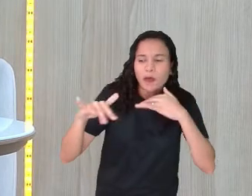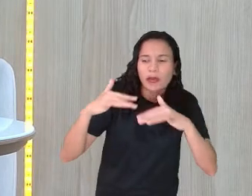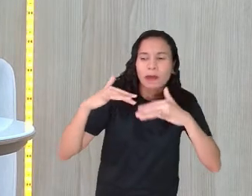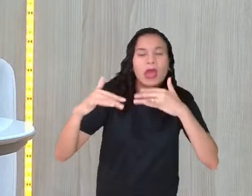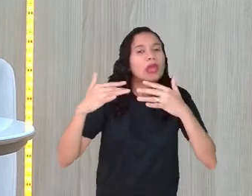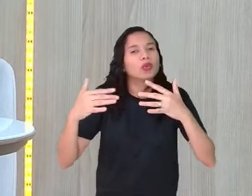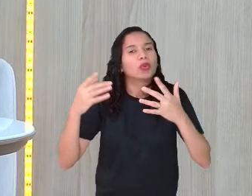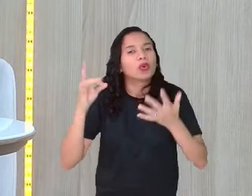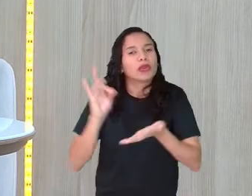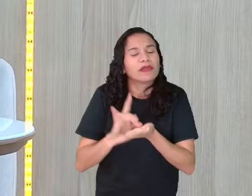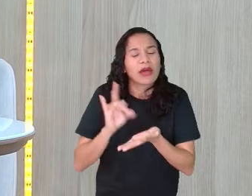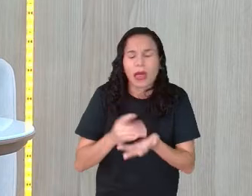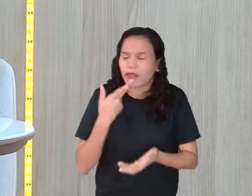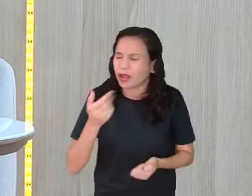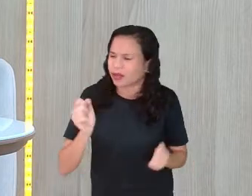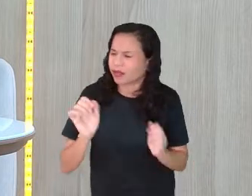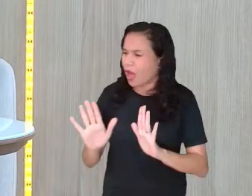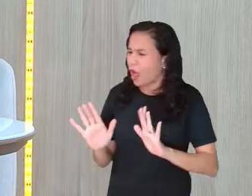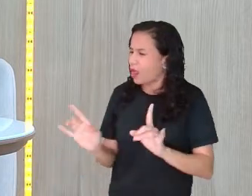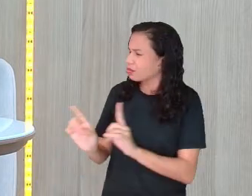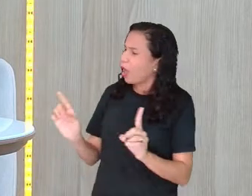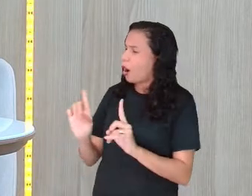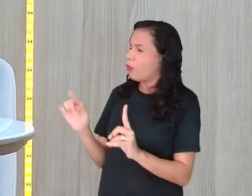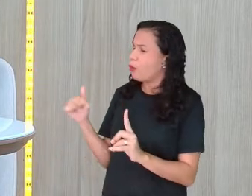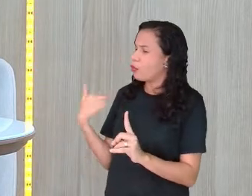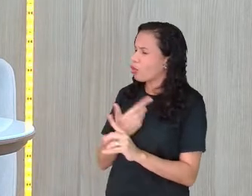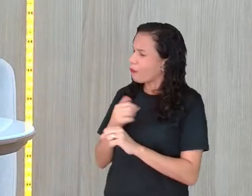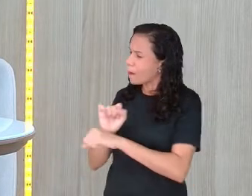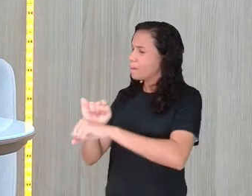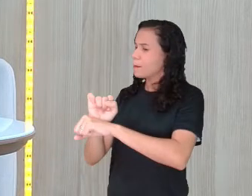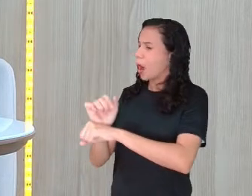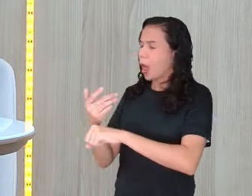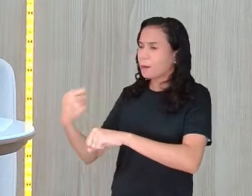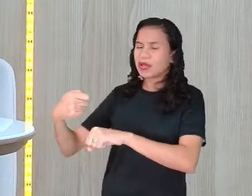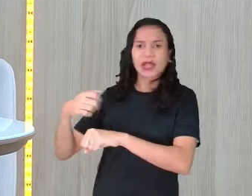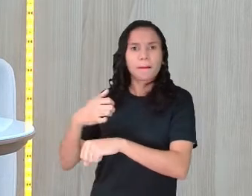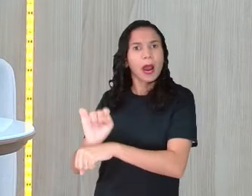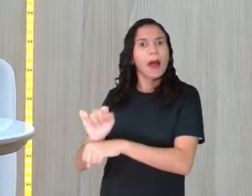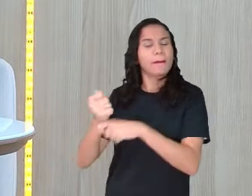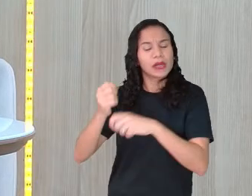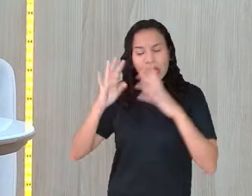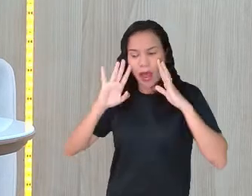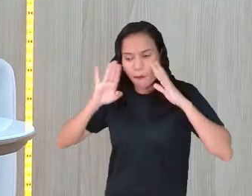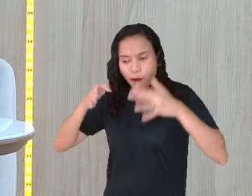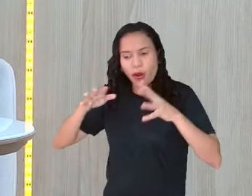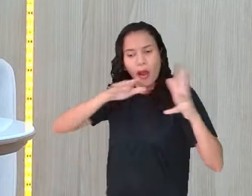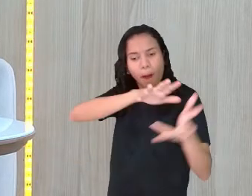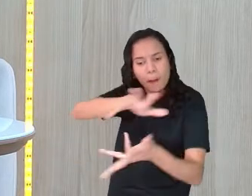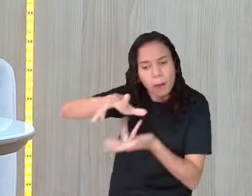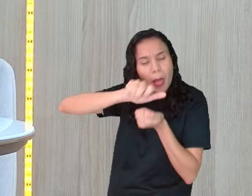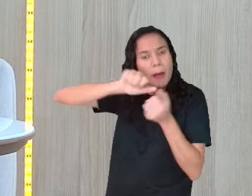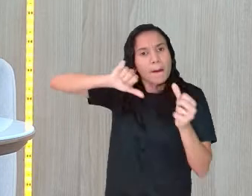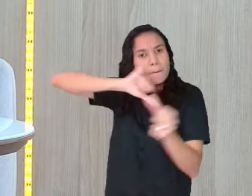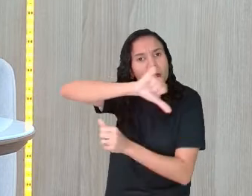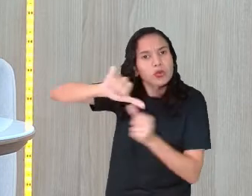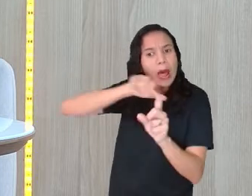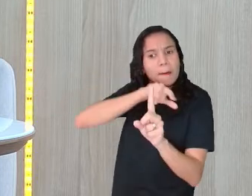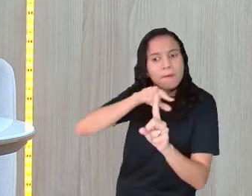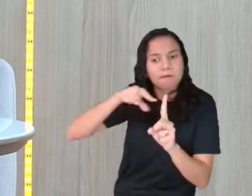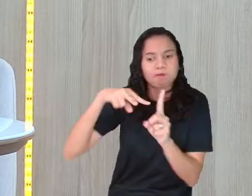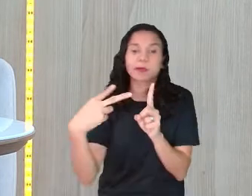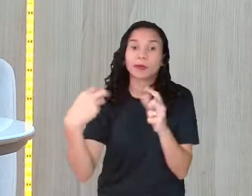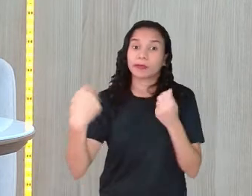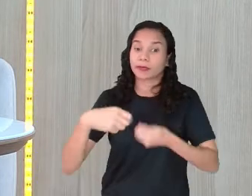né, dizer assim, não, vamos frear isso aí, né? A gente precisa mudar esse olhar, a